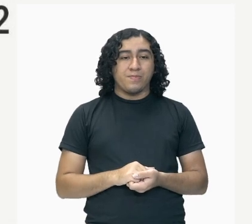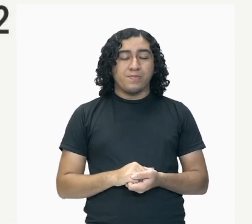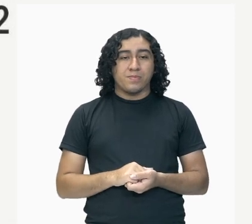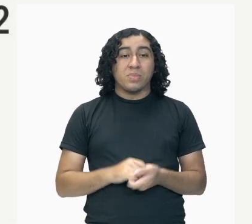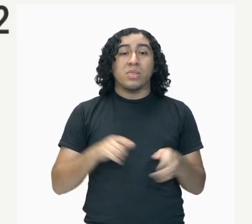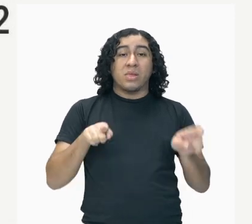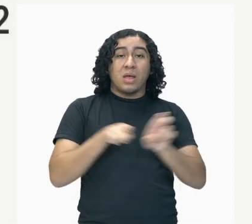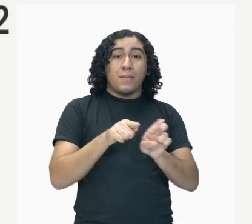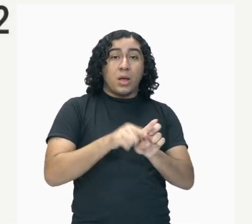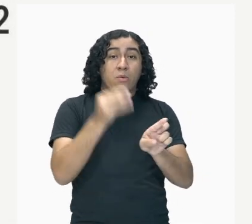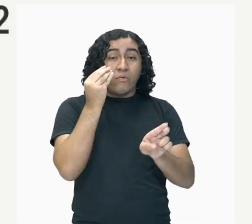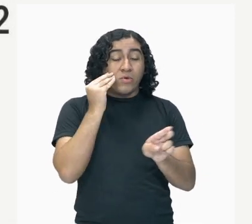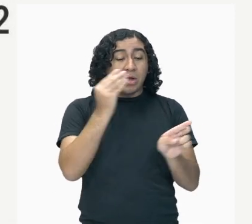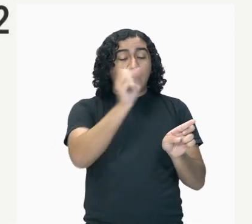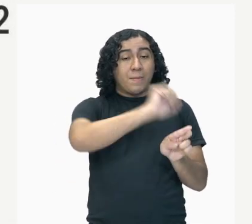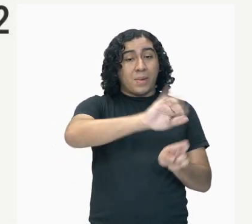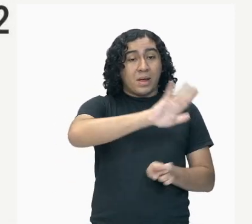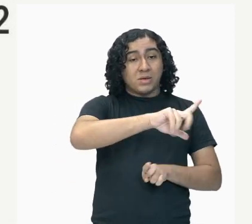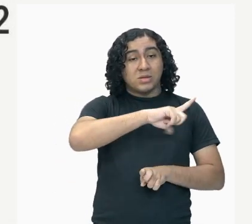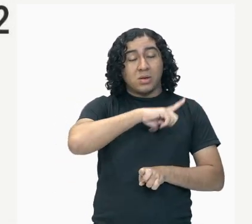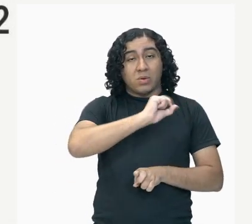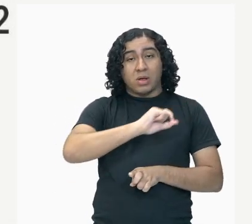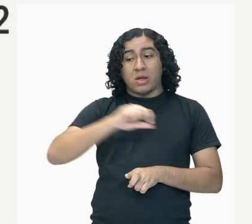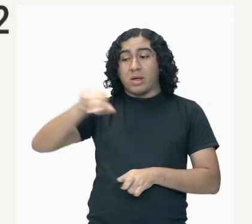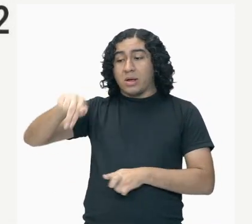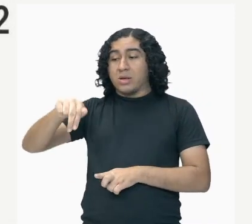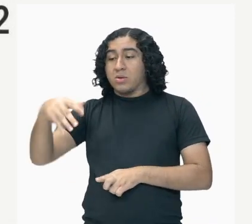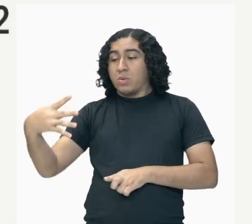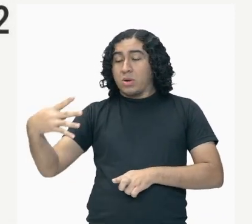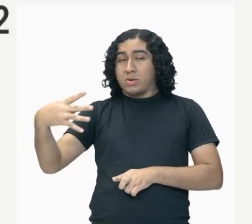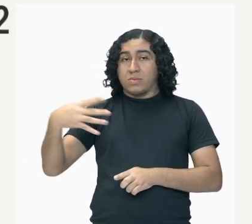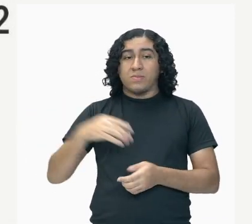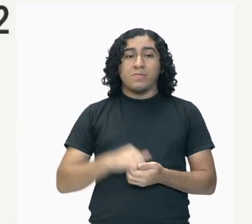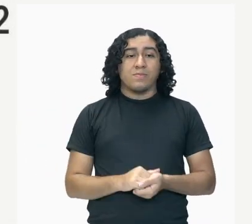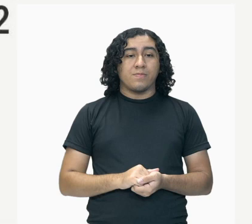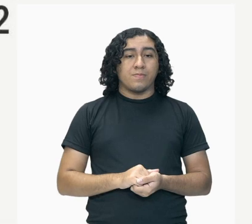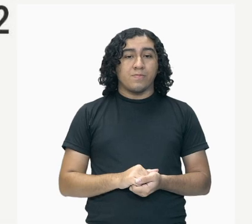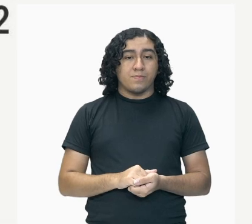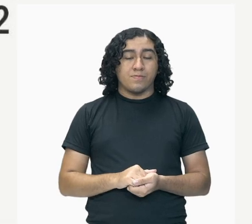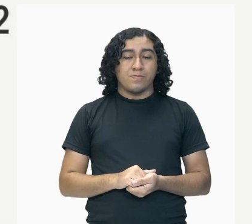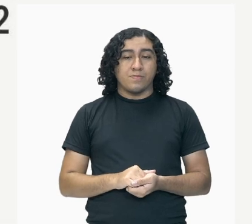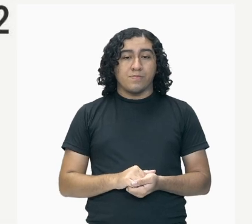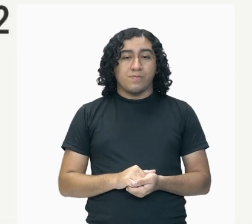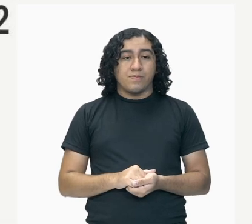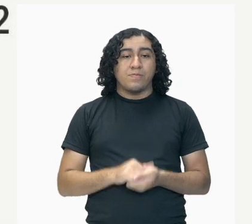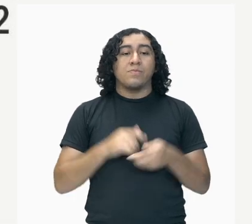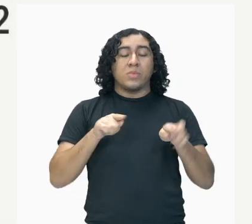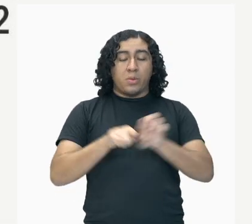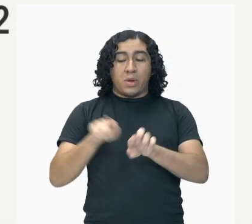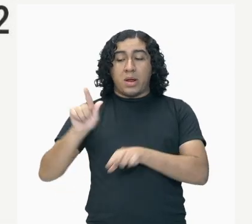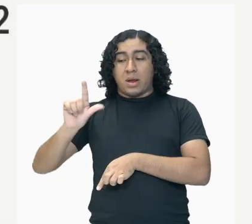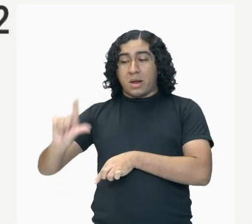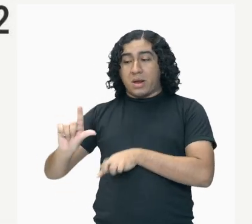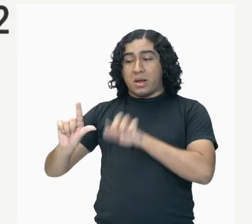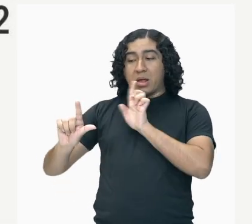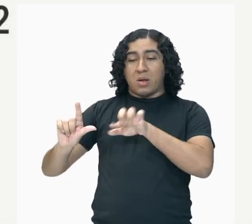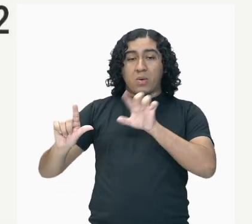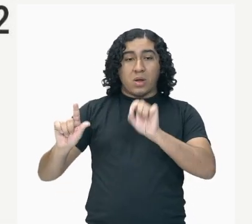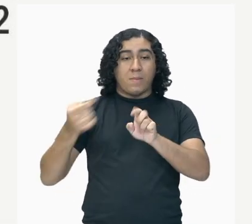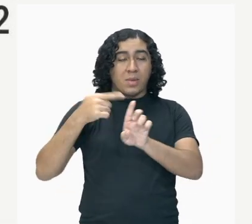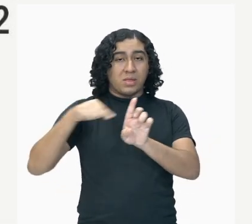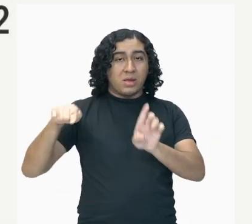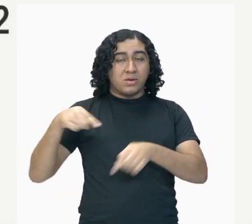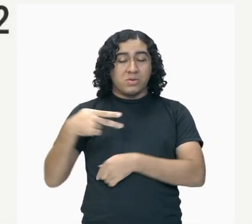ventres então o n Vale 4 tá bom e o comprimento também tava na figura o comprimento é